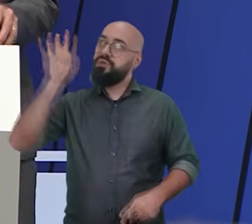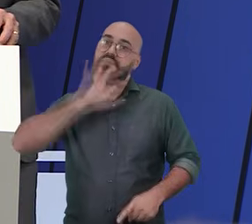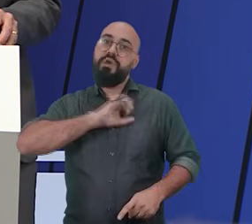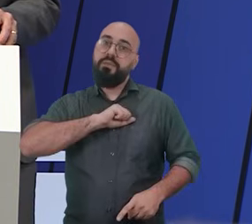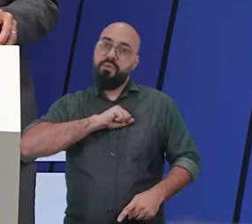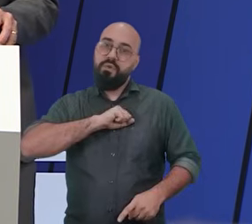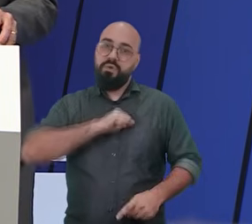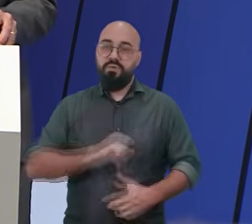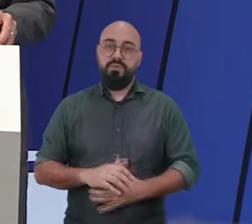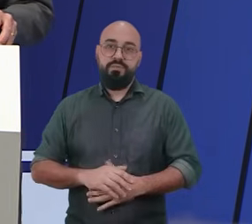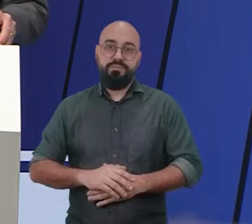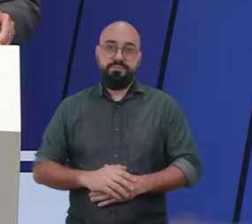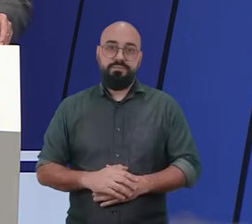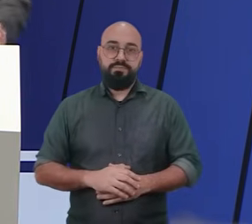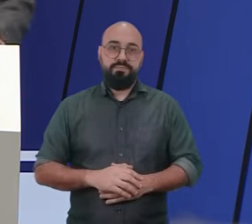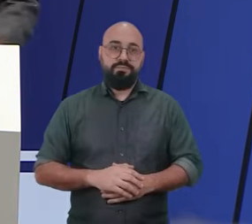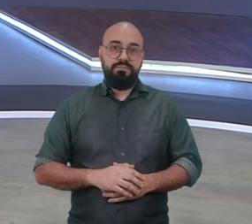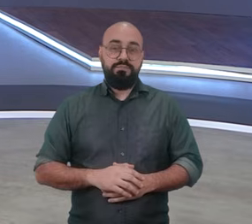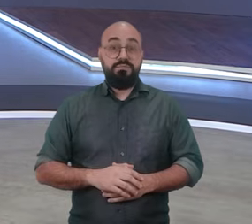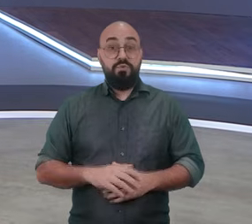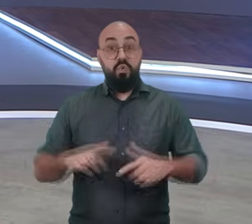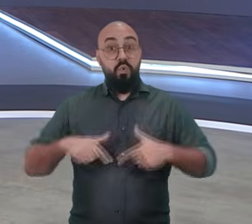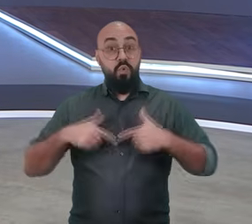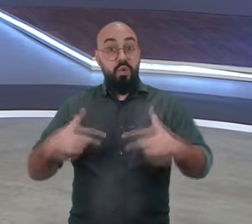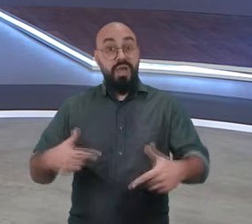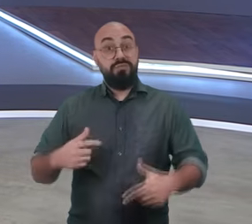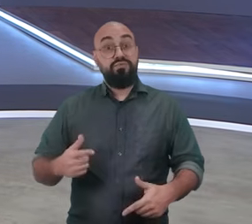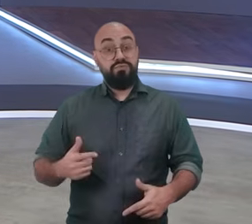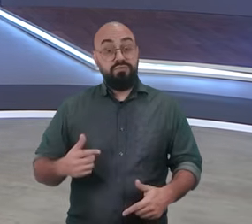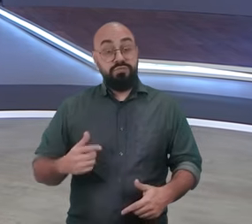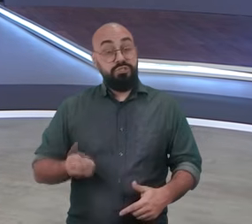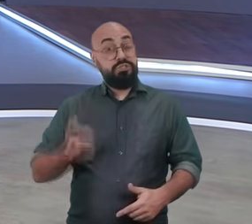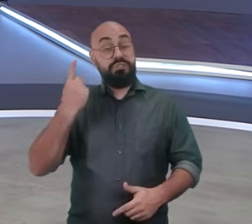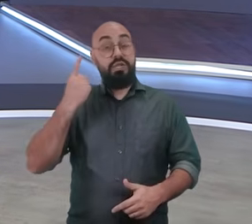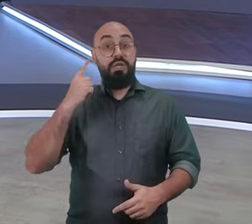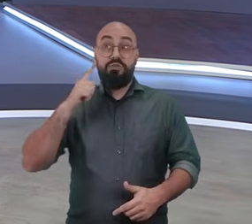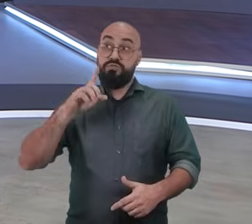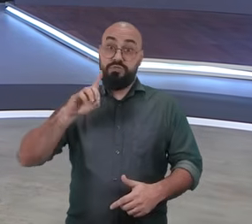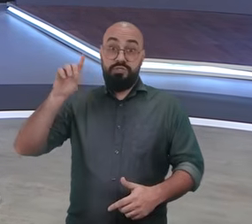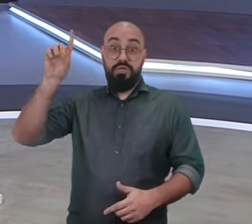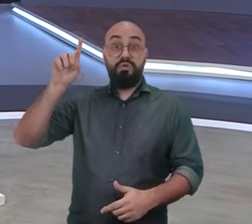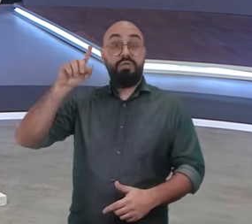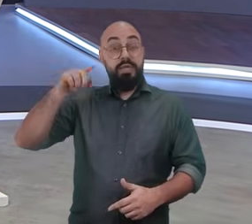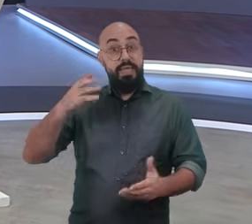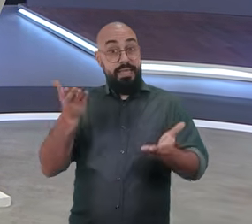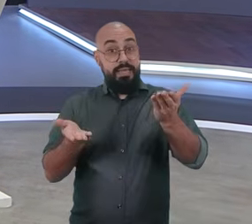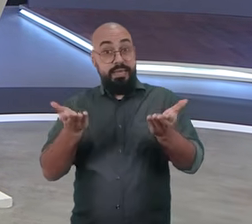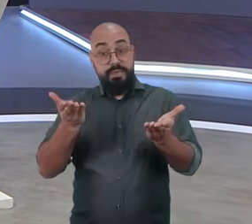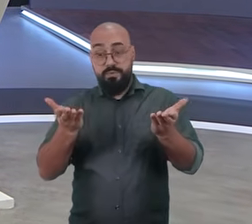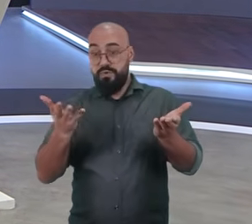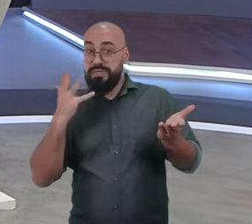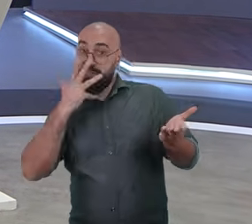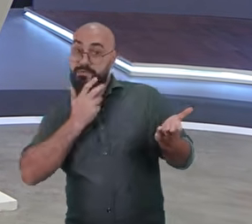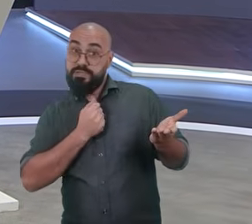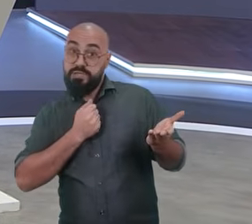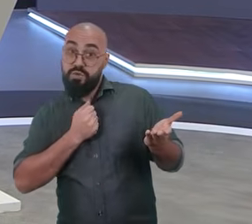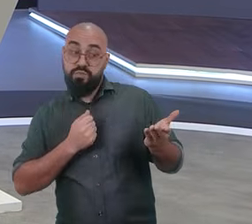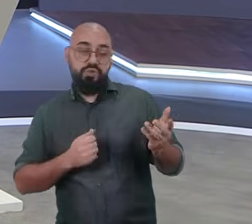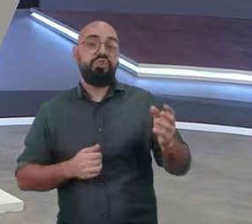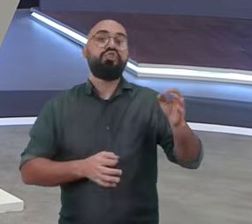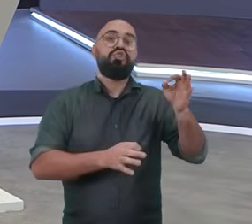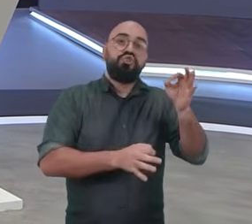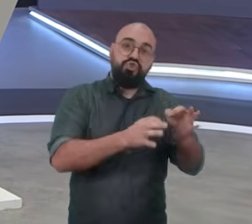Deus de amor. O estranho ato de Deus é esse equilíbrio entre salvação e